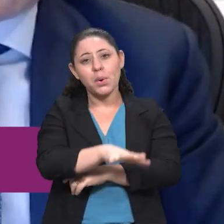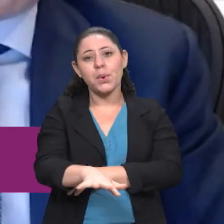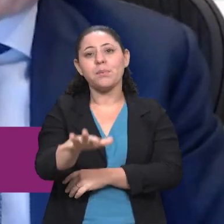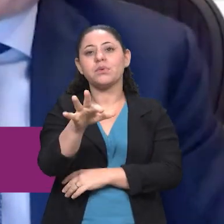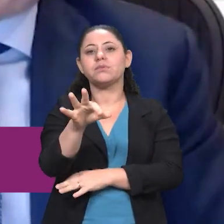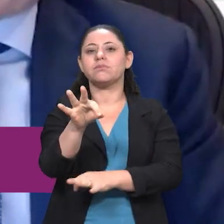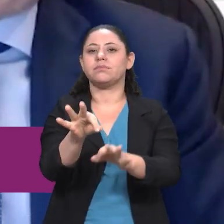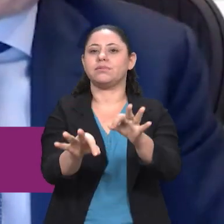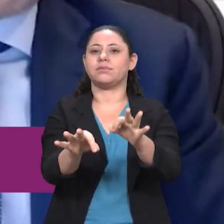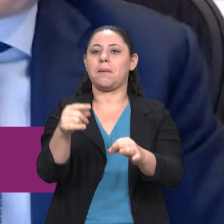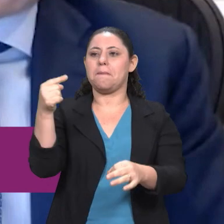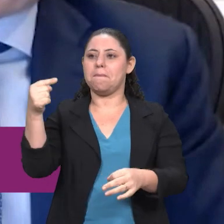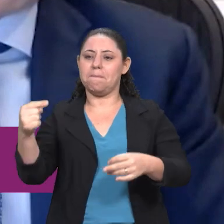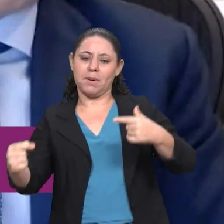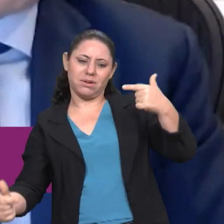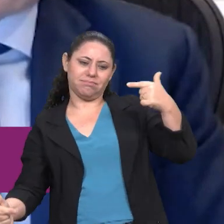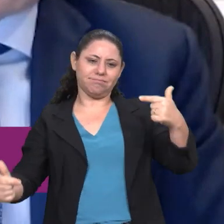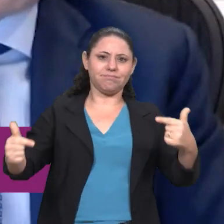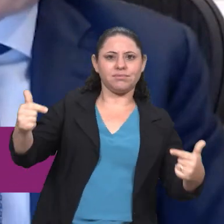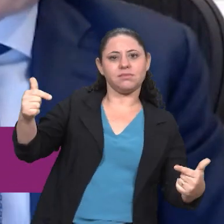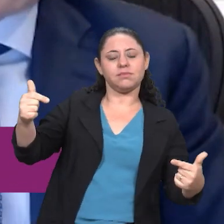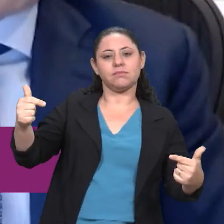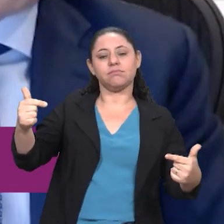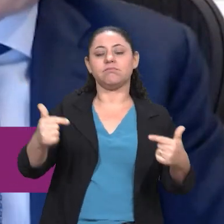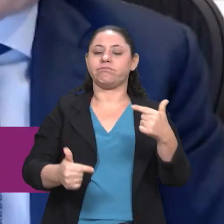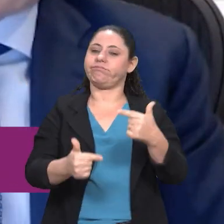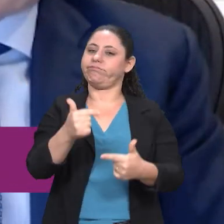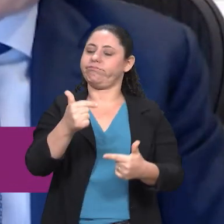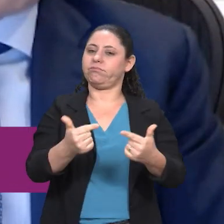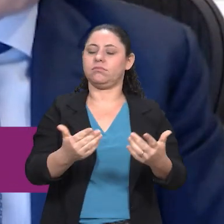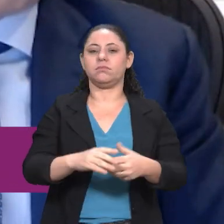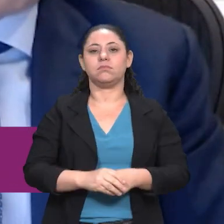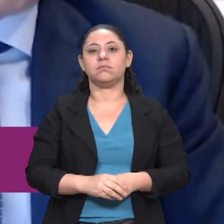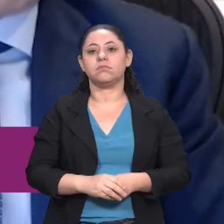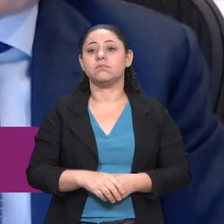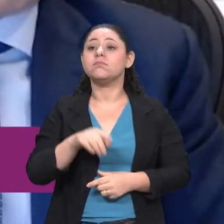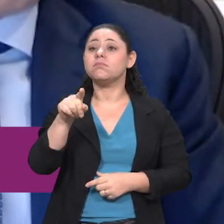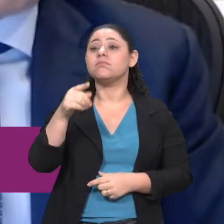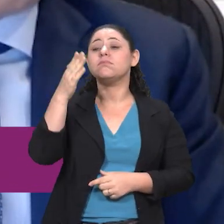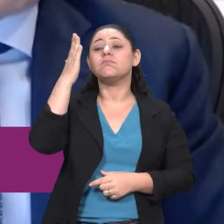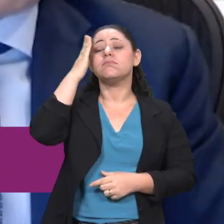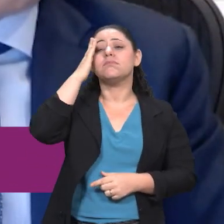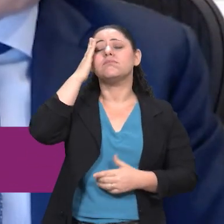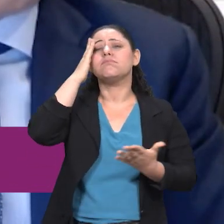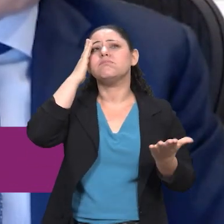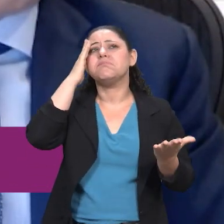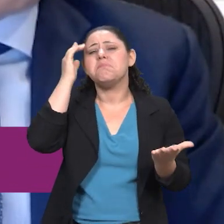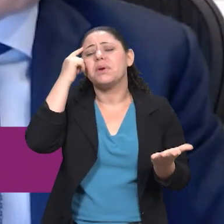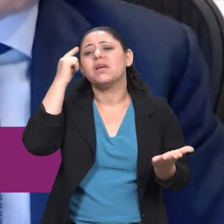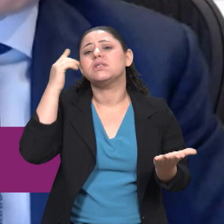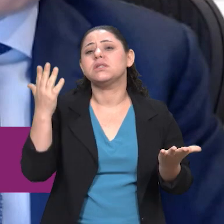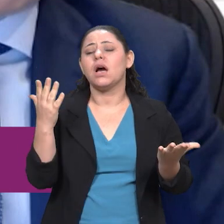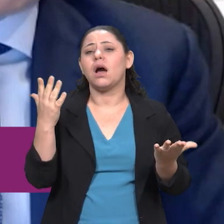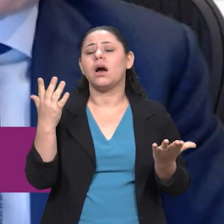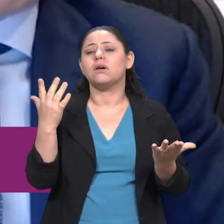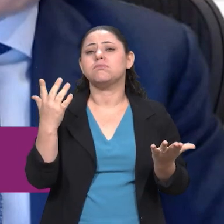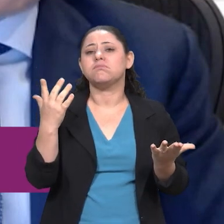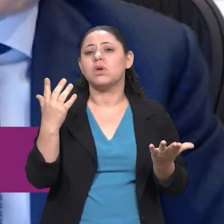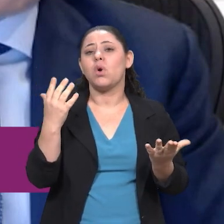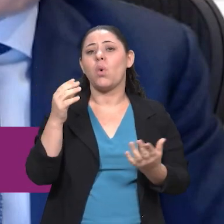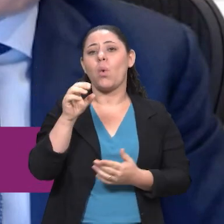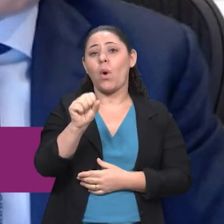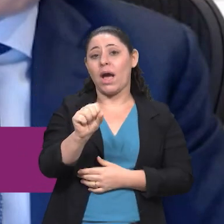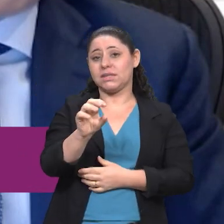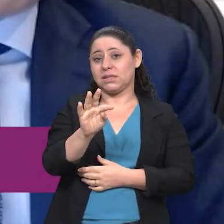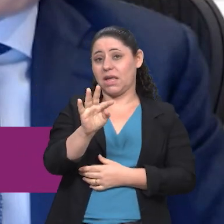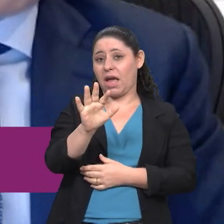nesse âmbito polarizado da política. E eu queria saber assim, o que que o senhor pensa, por exemplo, desse